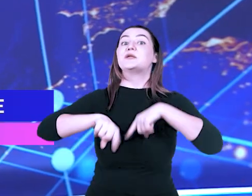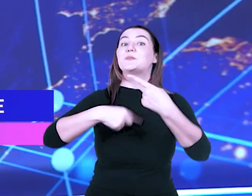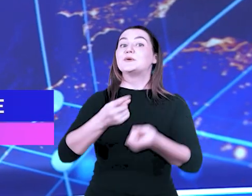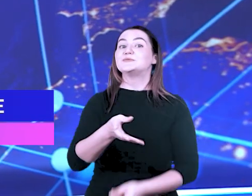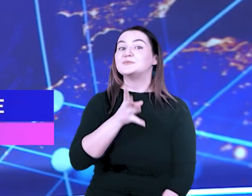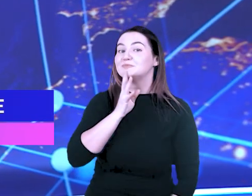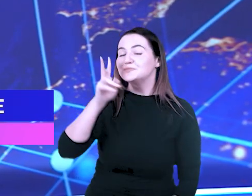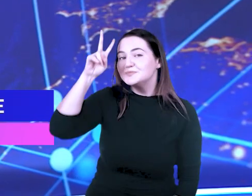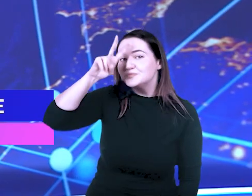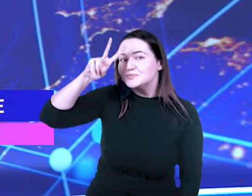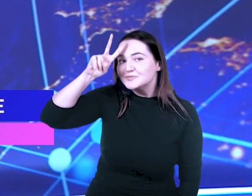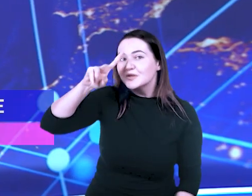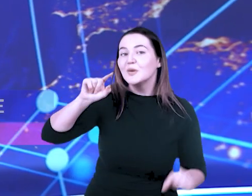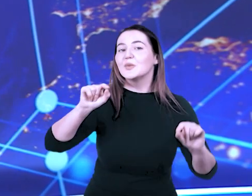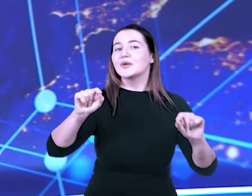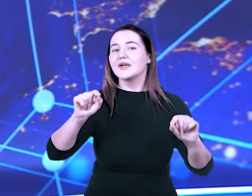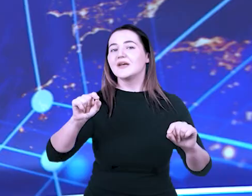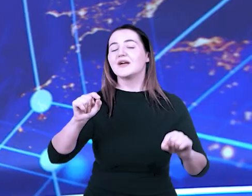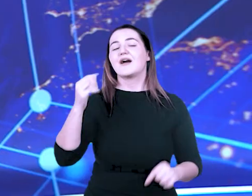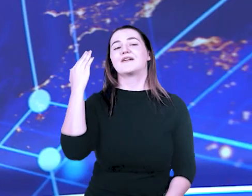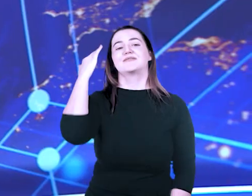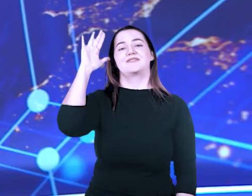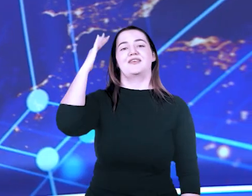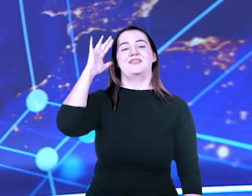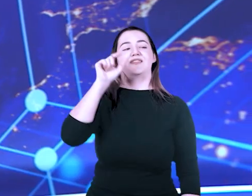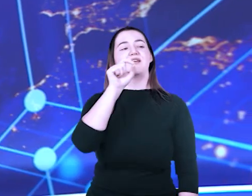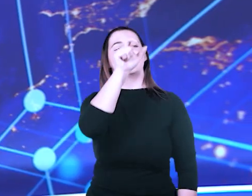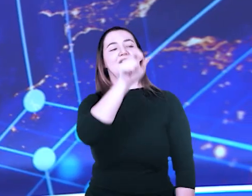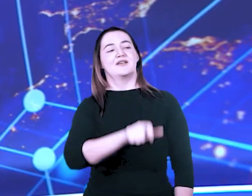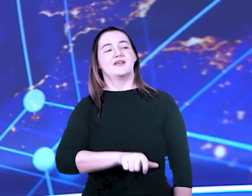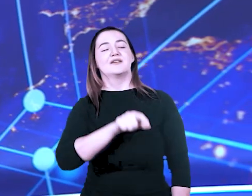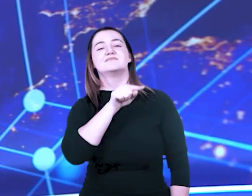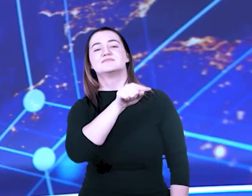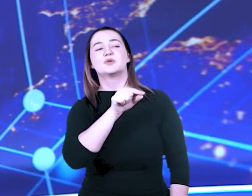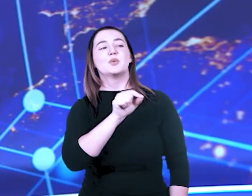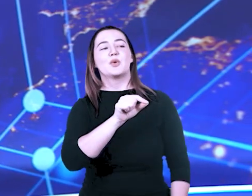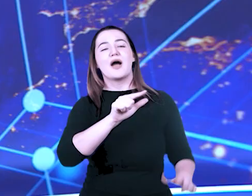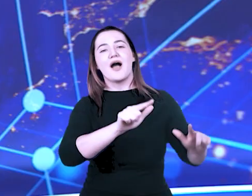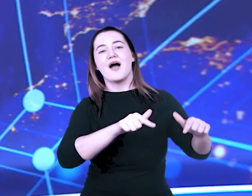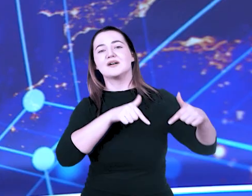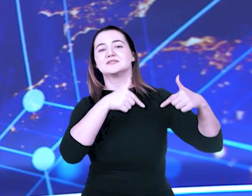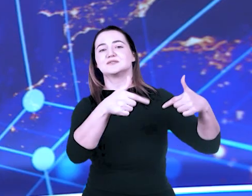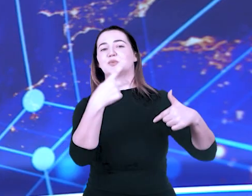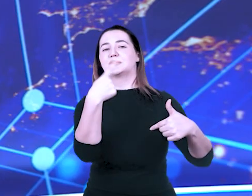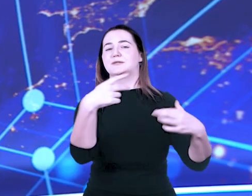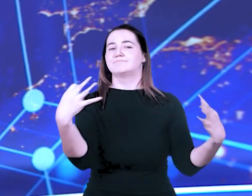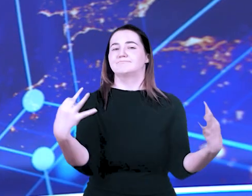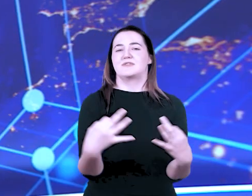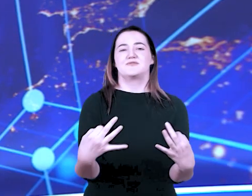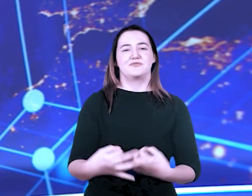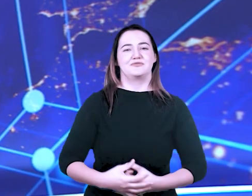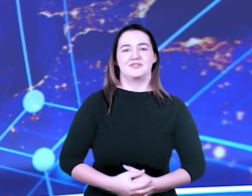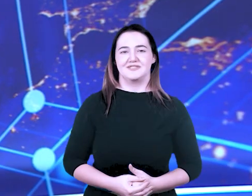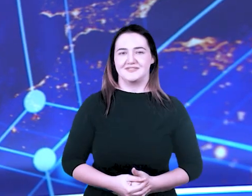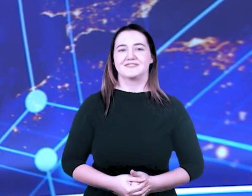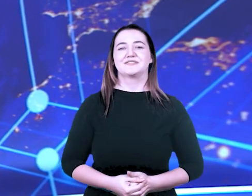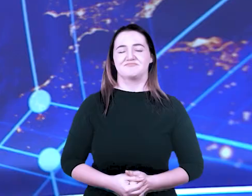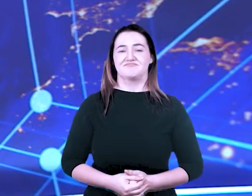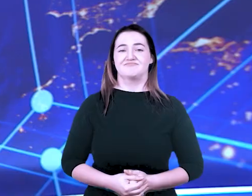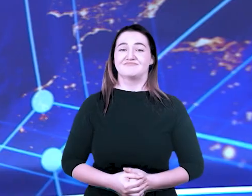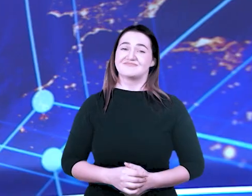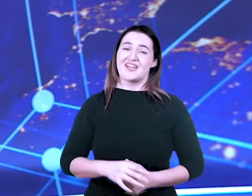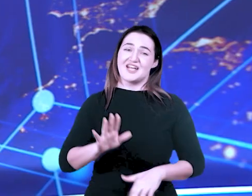todos nós, começamos a confiar mais no Senhor. Às vezes queremos